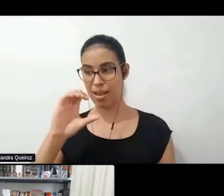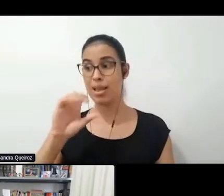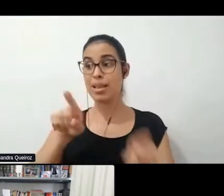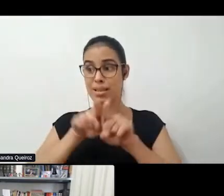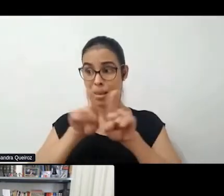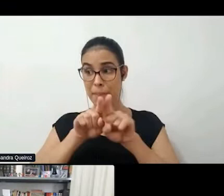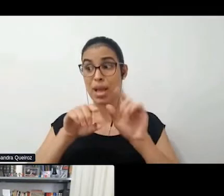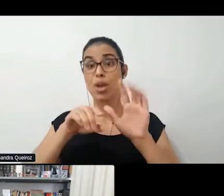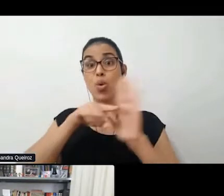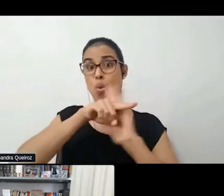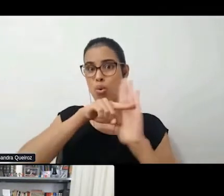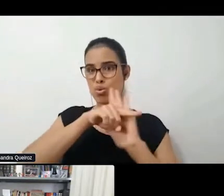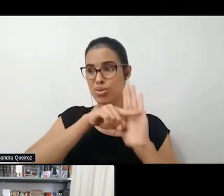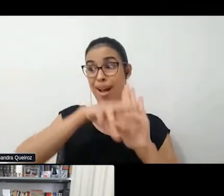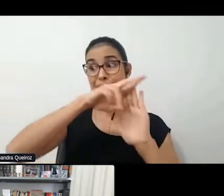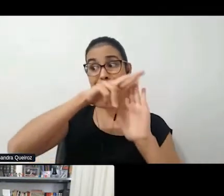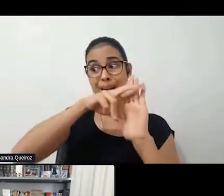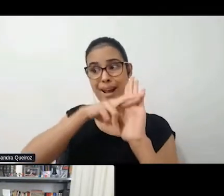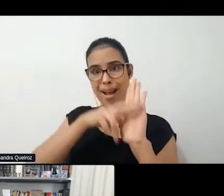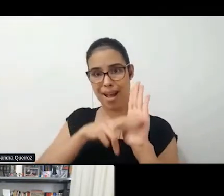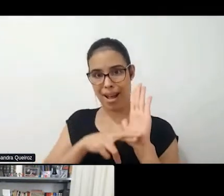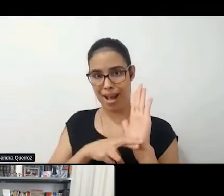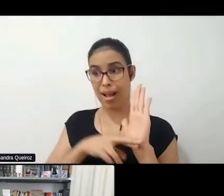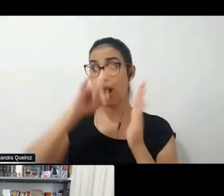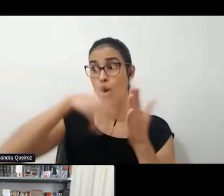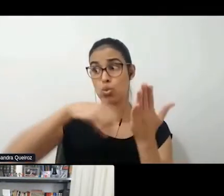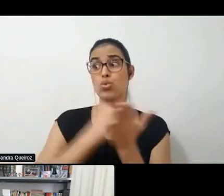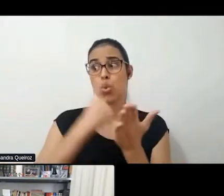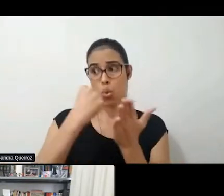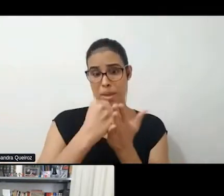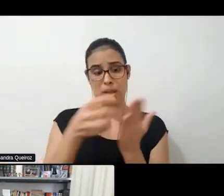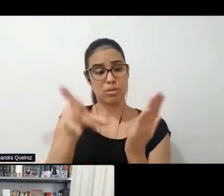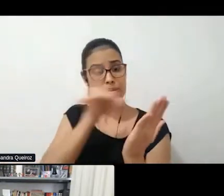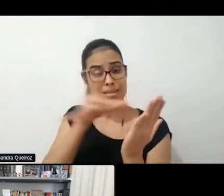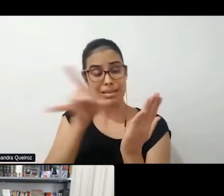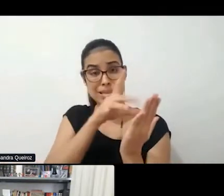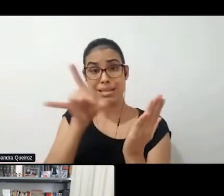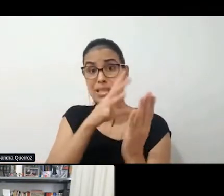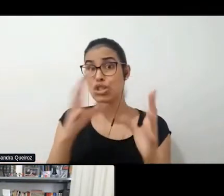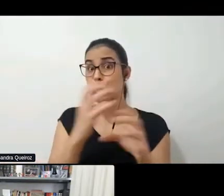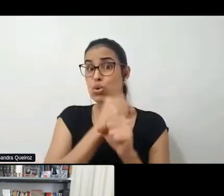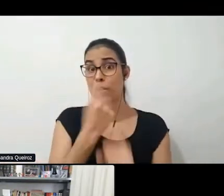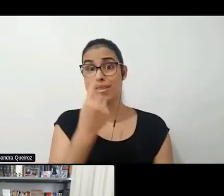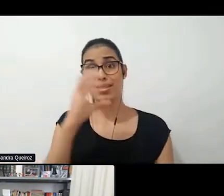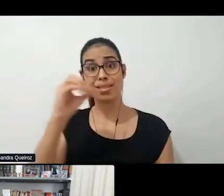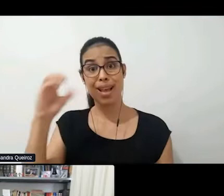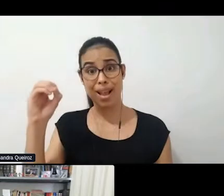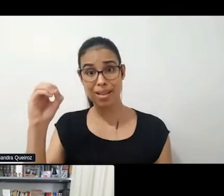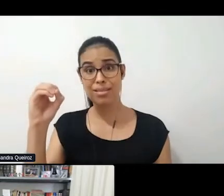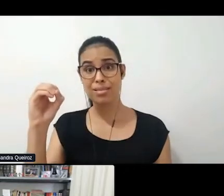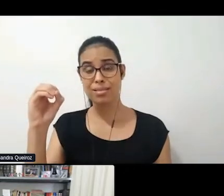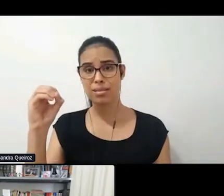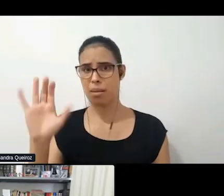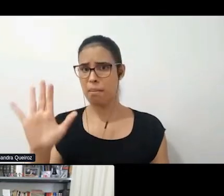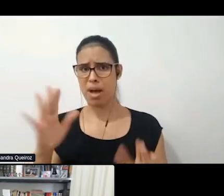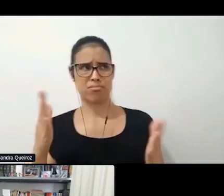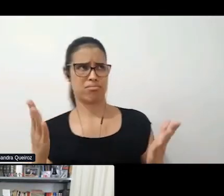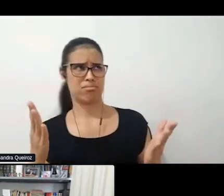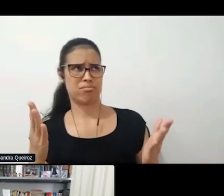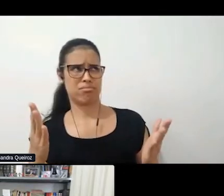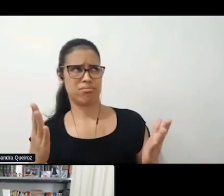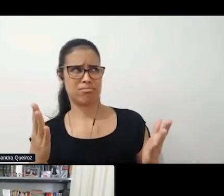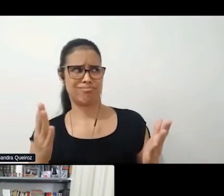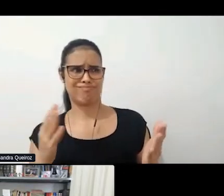for fazer o download dela, é um documento de mais 100 páginas, Fabi. E ninguém vai parar para